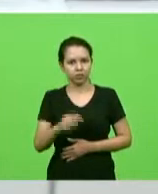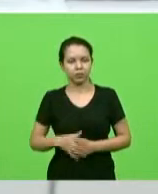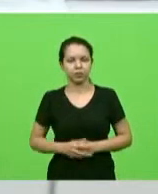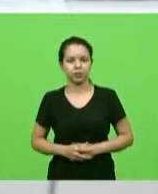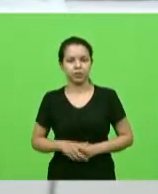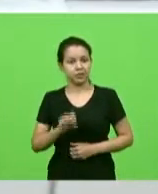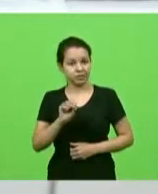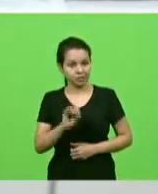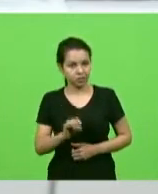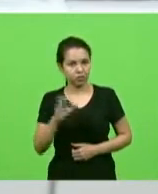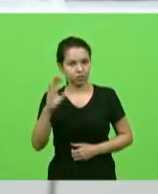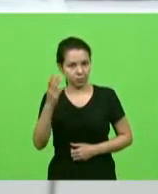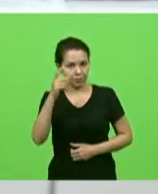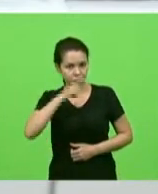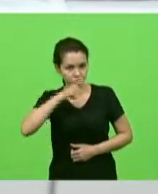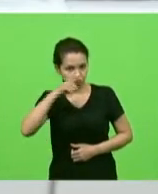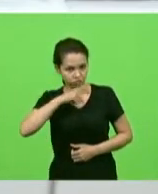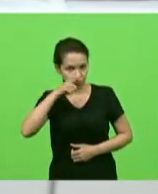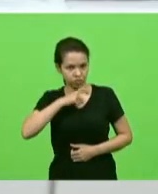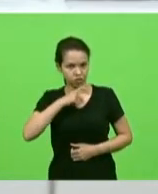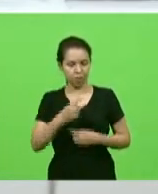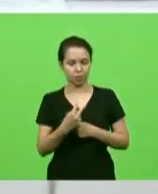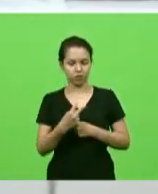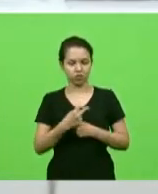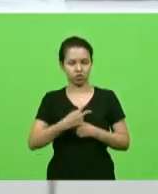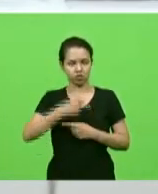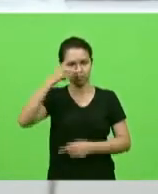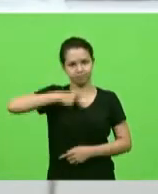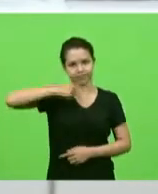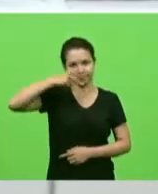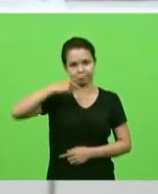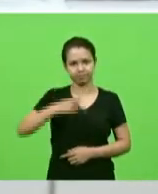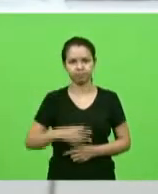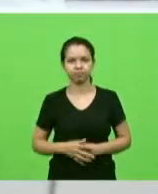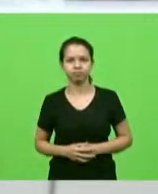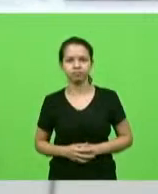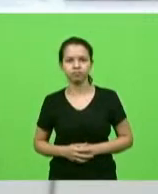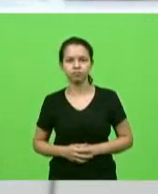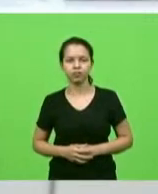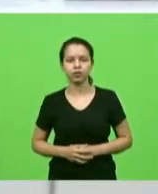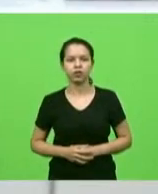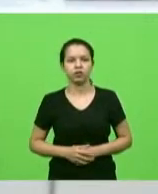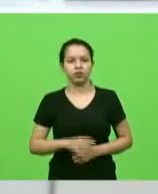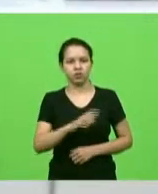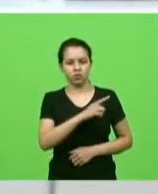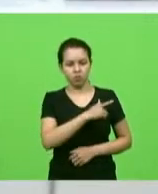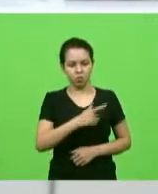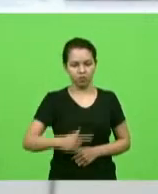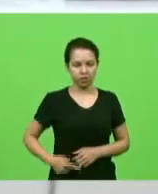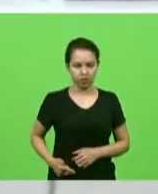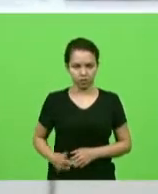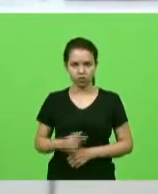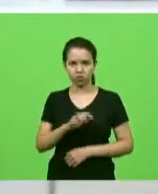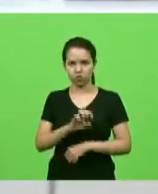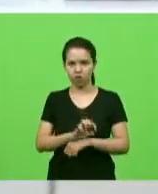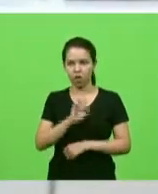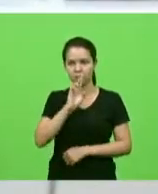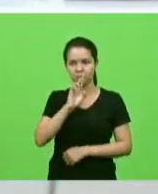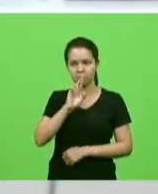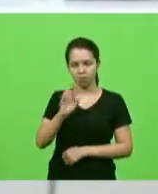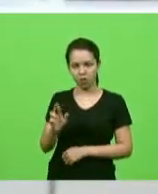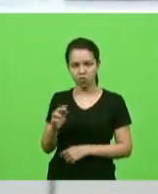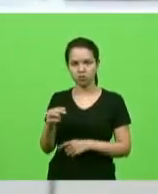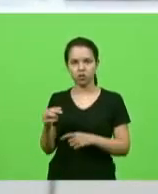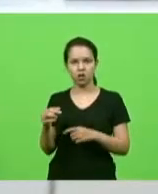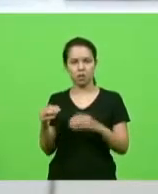eventual mentira empregada para auto-defesa a resposta do estado não e coerente com aquilo